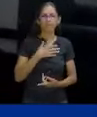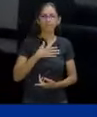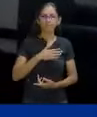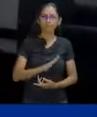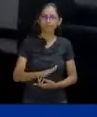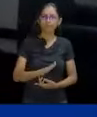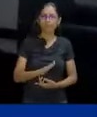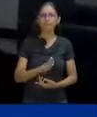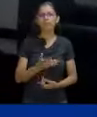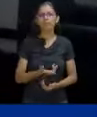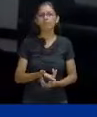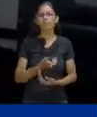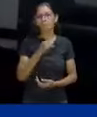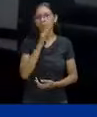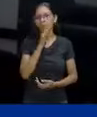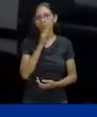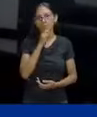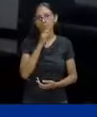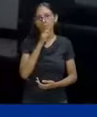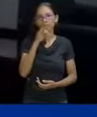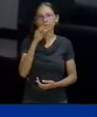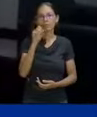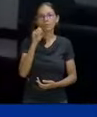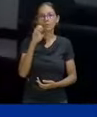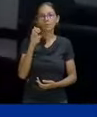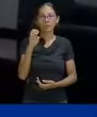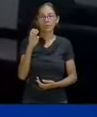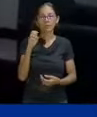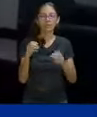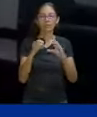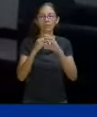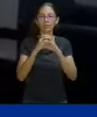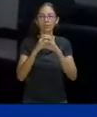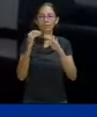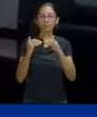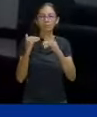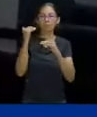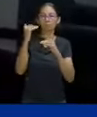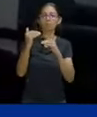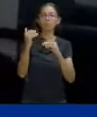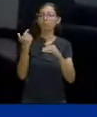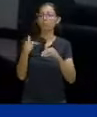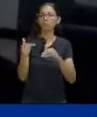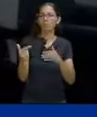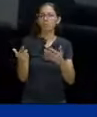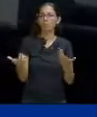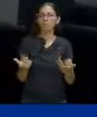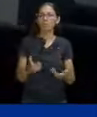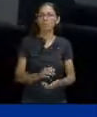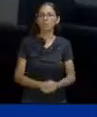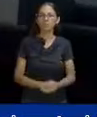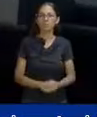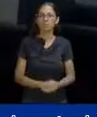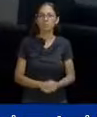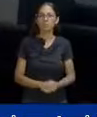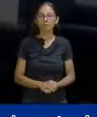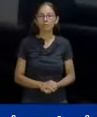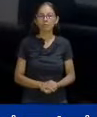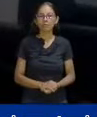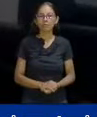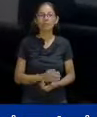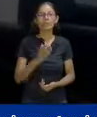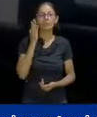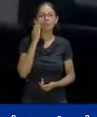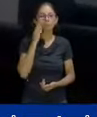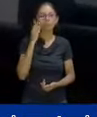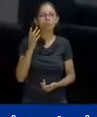existe hierarquia do TSE sobre o TRE, porque não tem. Eu aprendi isso nos bancos da faculdade, imagino que todos os